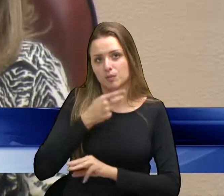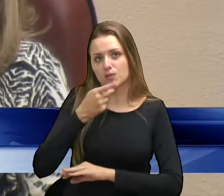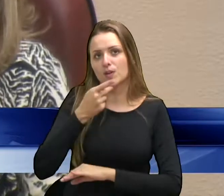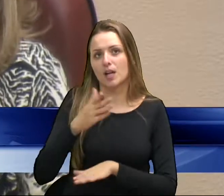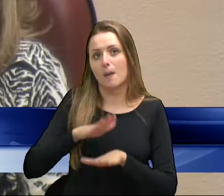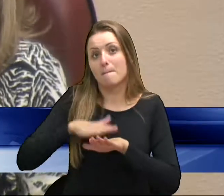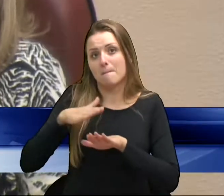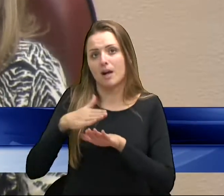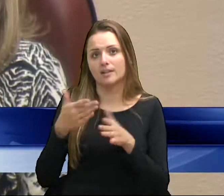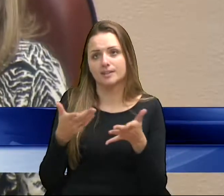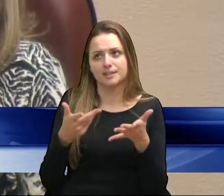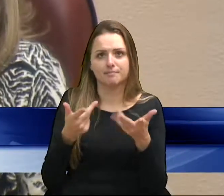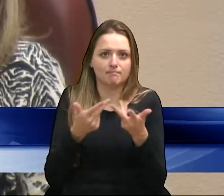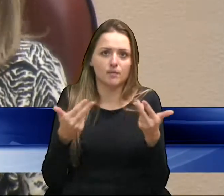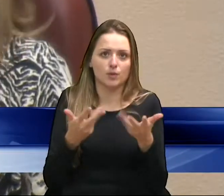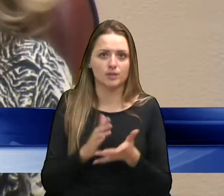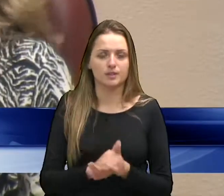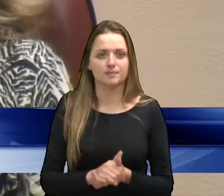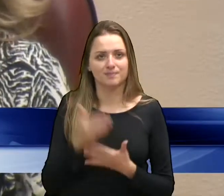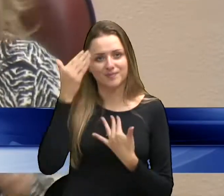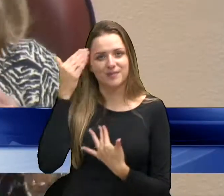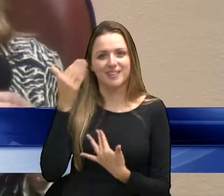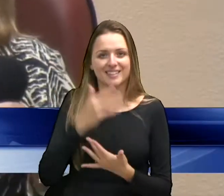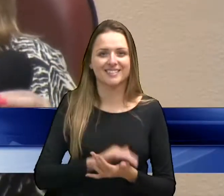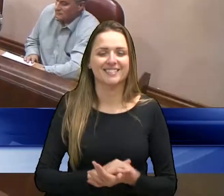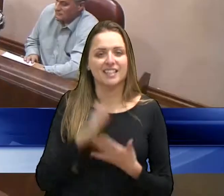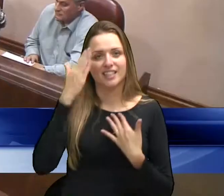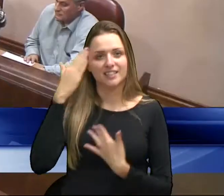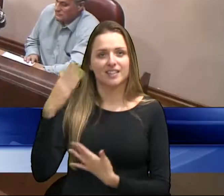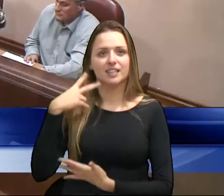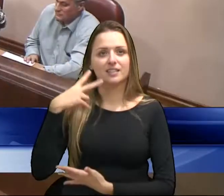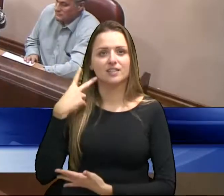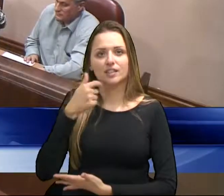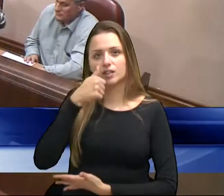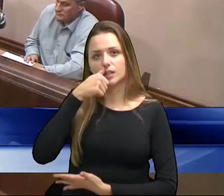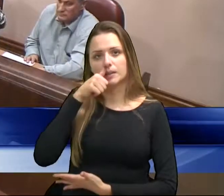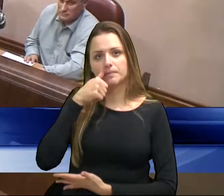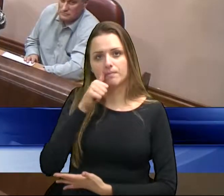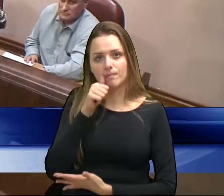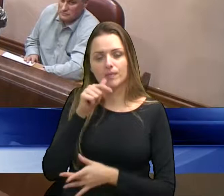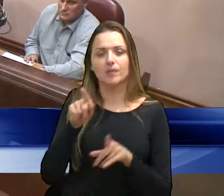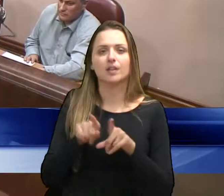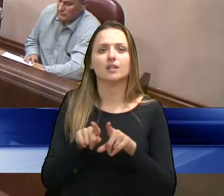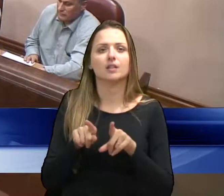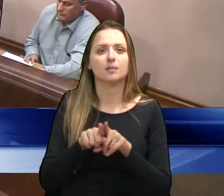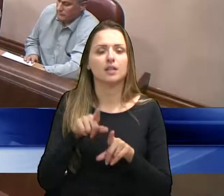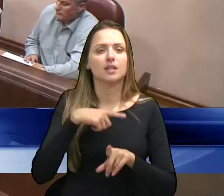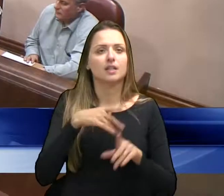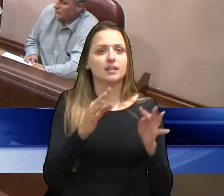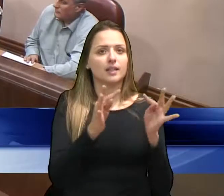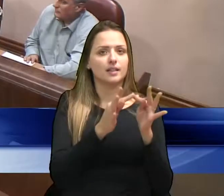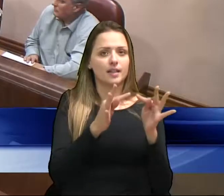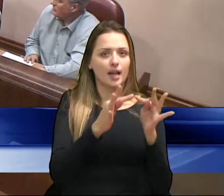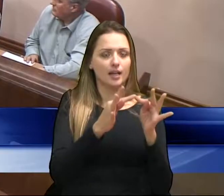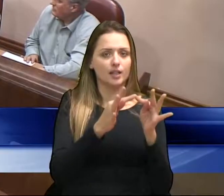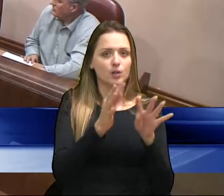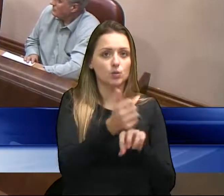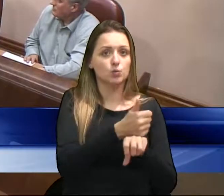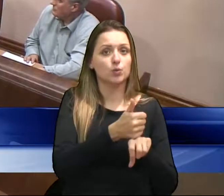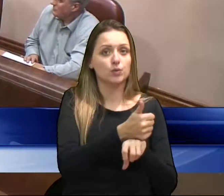mais pontuais. Obrigado. Obrigado, vereadora Paula. Também nós temos aqui técnicos da Marco